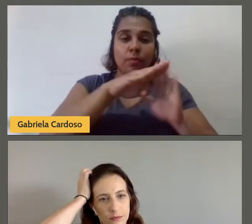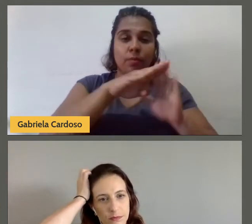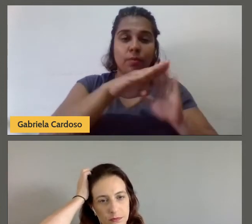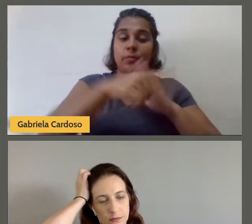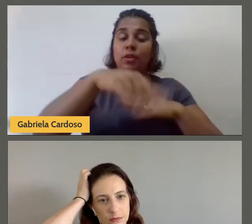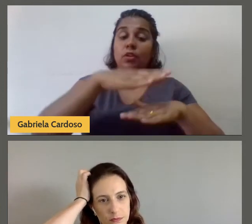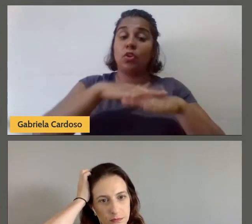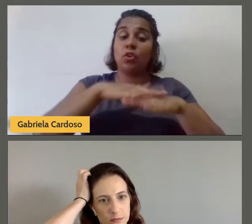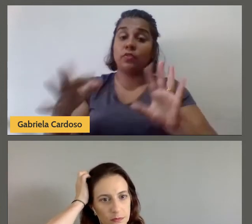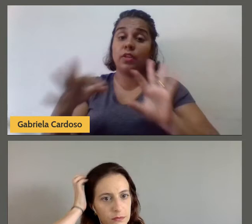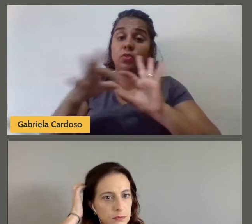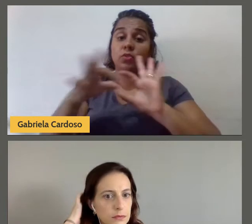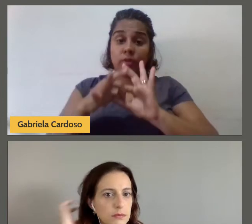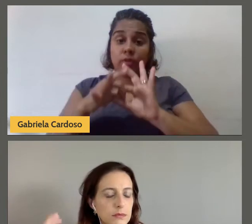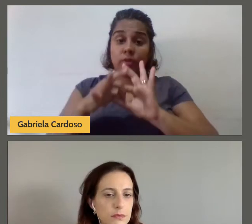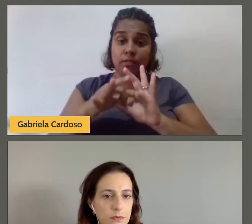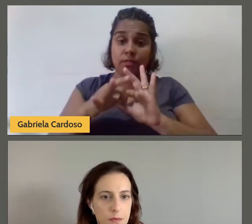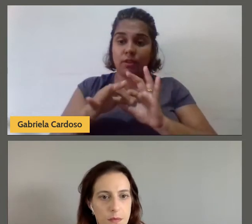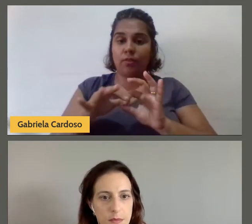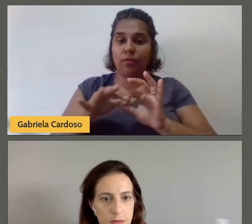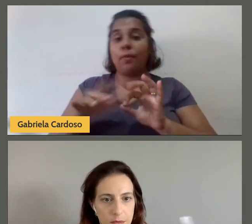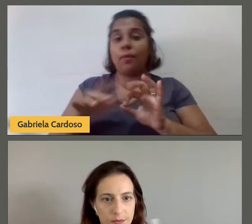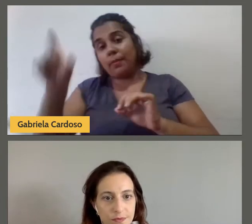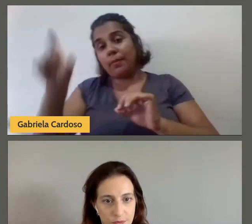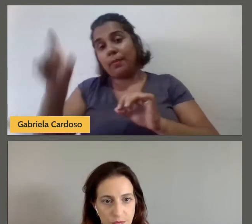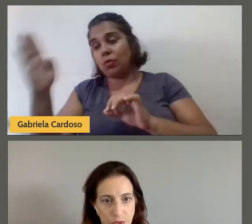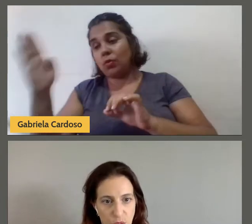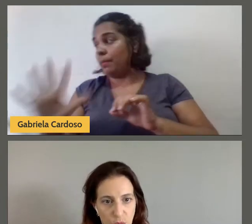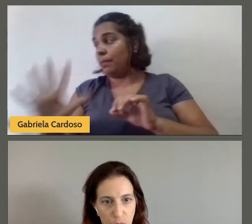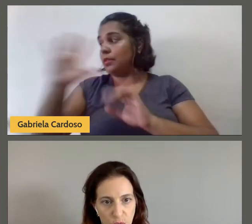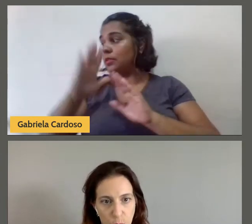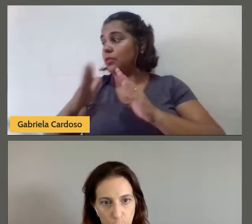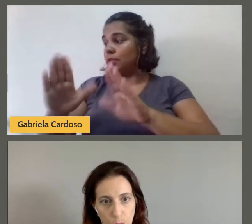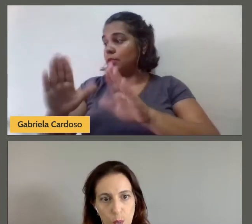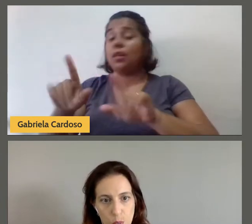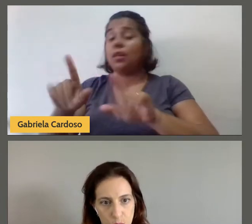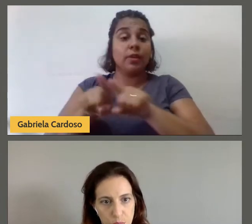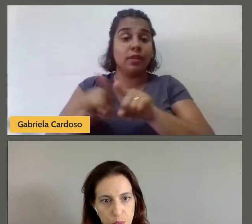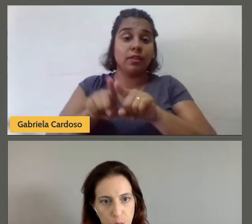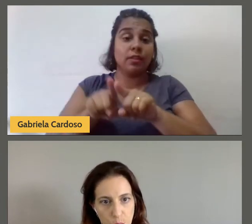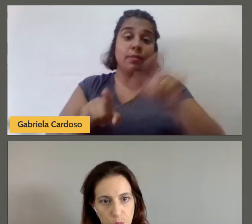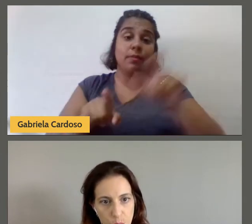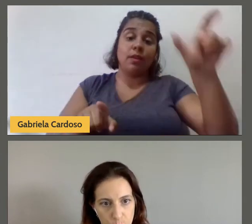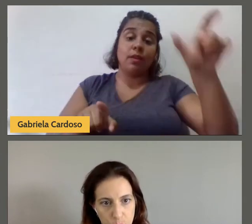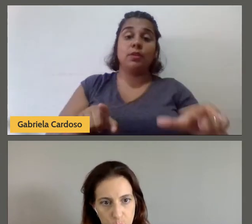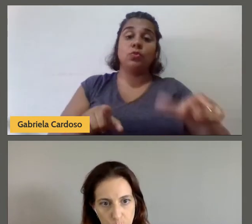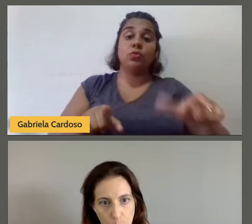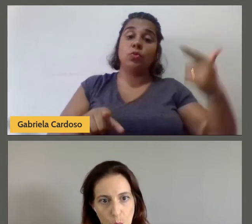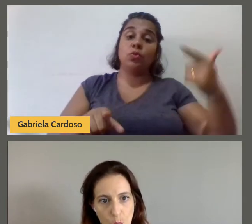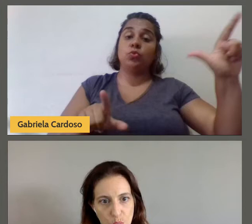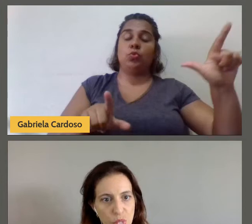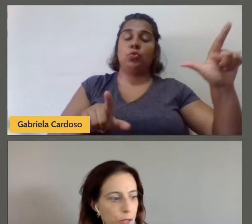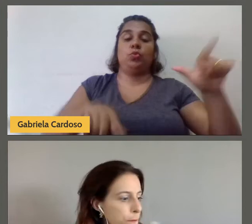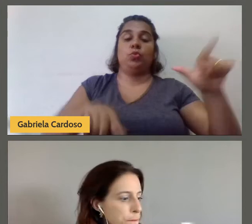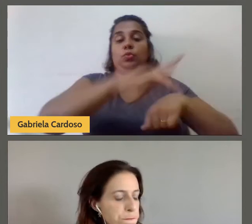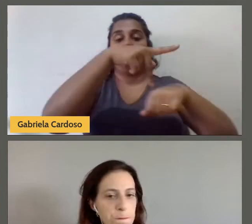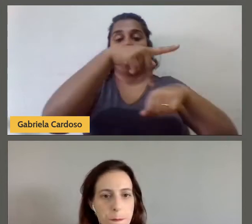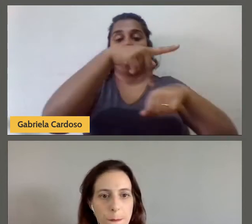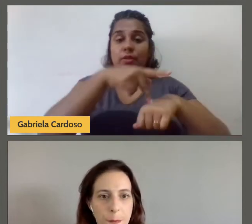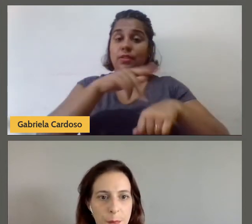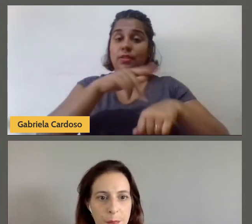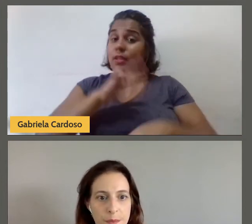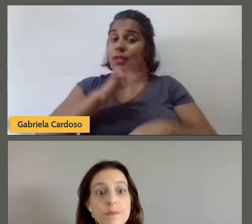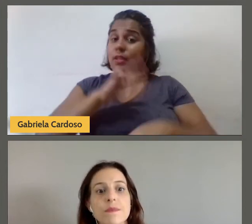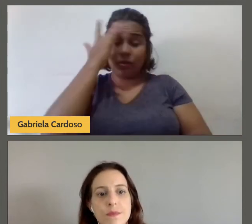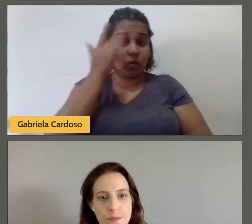famílias brasileiras. De aí desse programa vem vínculos incríveis, assim, de pessoas que não tinham uma rede de apoio, e aí a mãe não tinha com